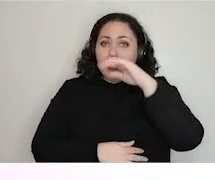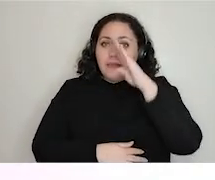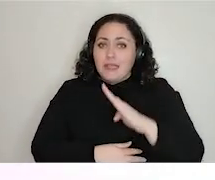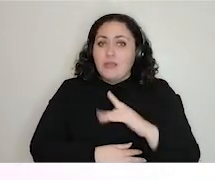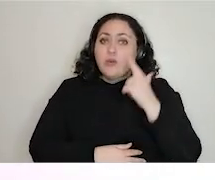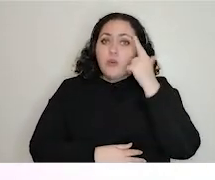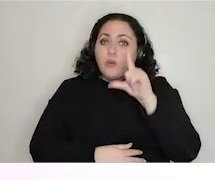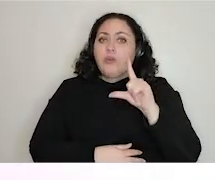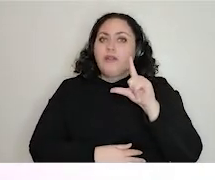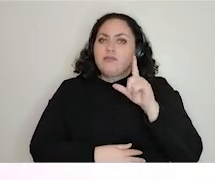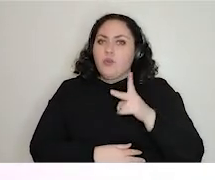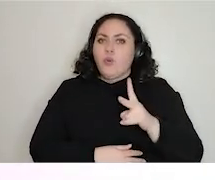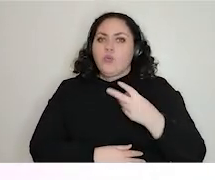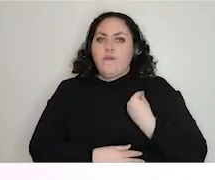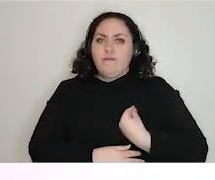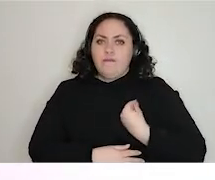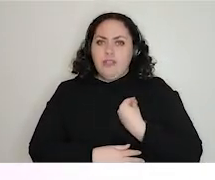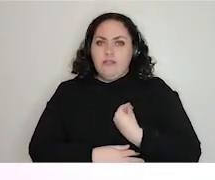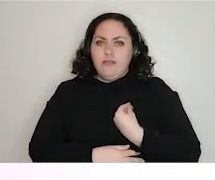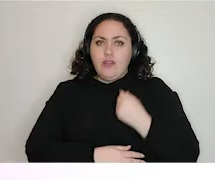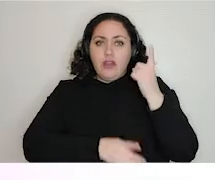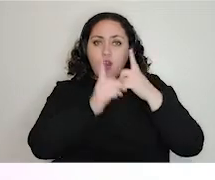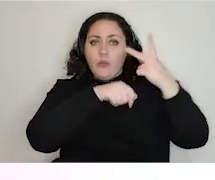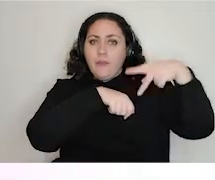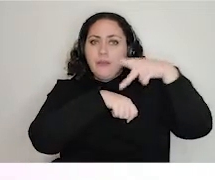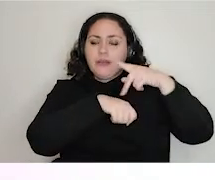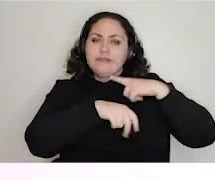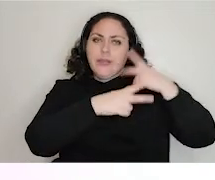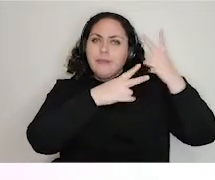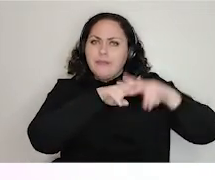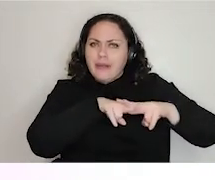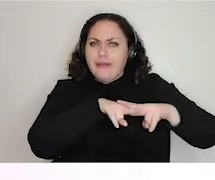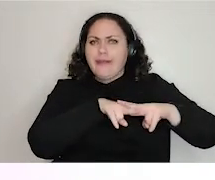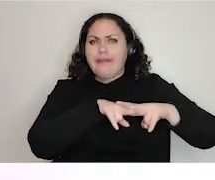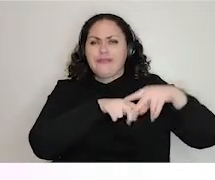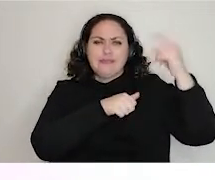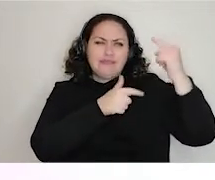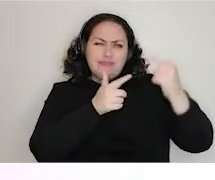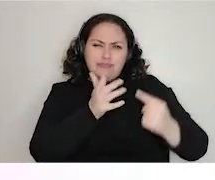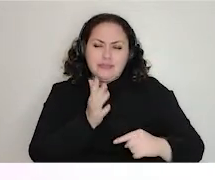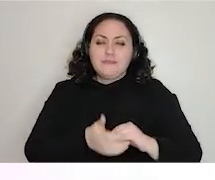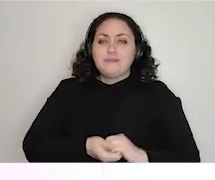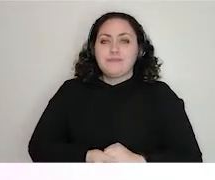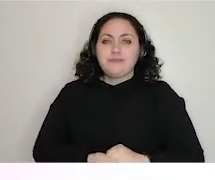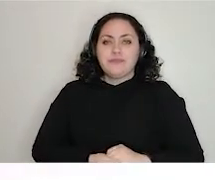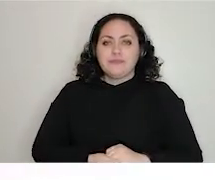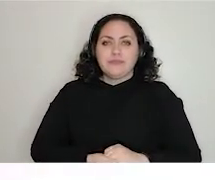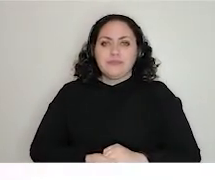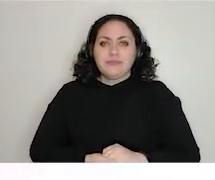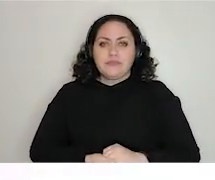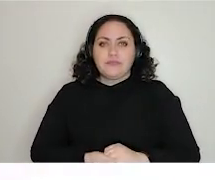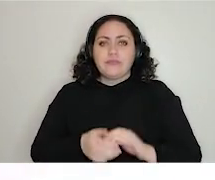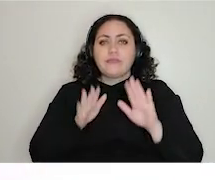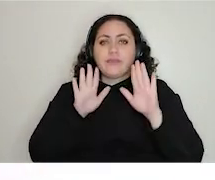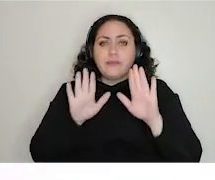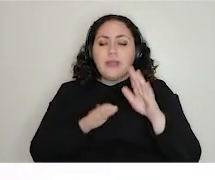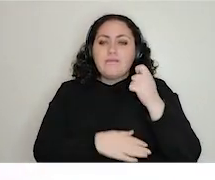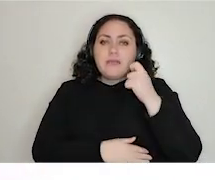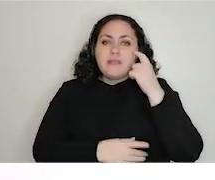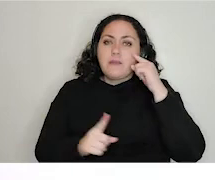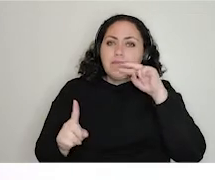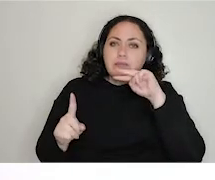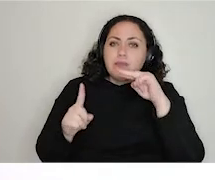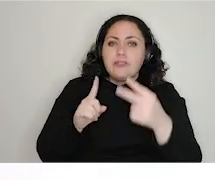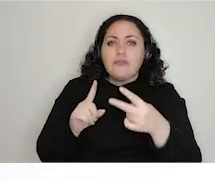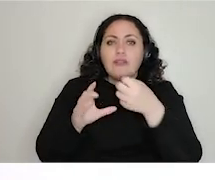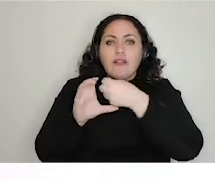pelo menos aqui a gente consegue existir. Né? Em muitos a gente poderia ser preso, enfim. Então, a gente tem que considerar todos esses